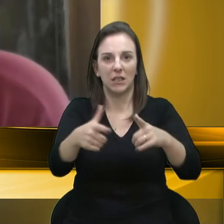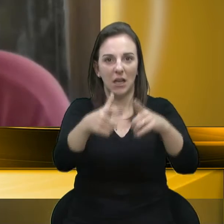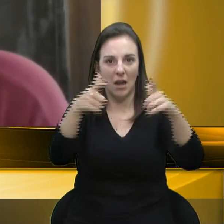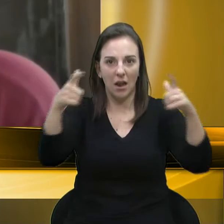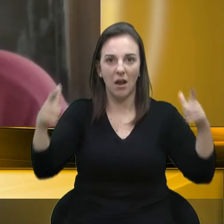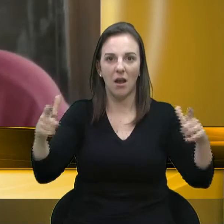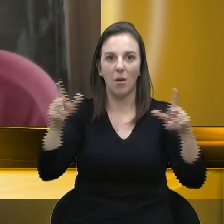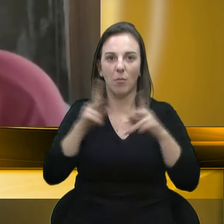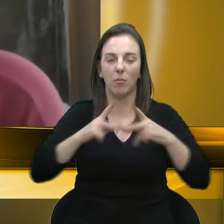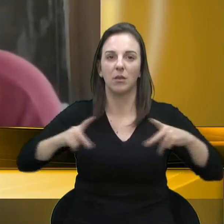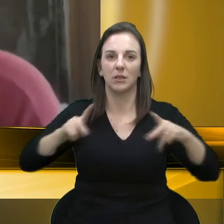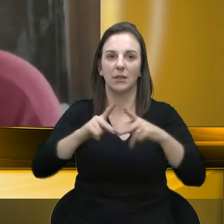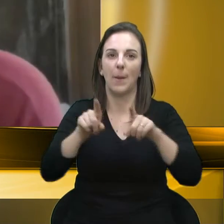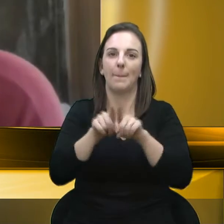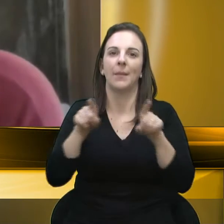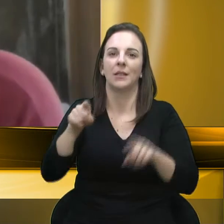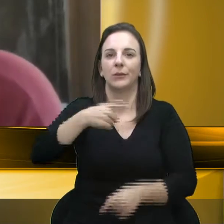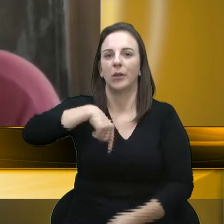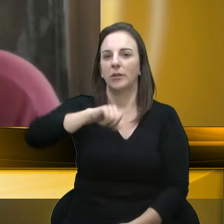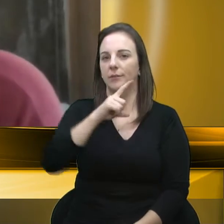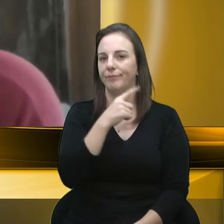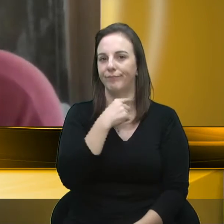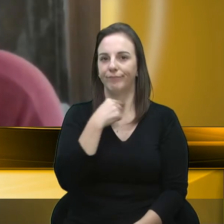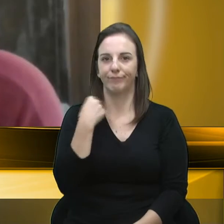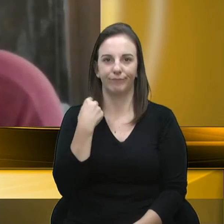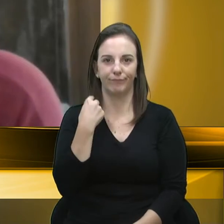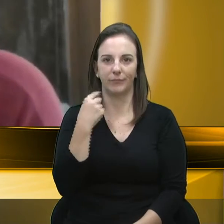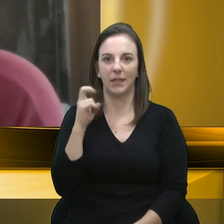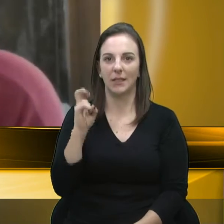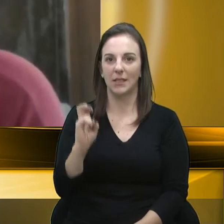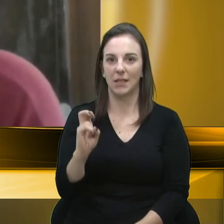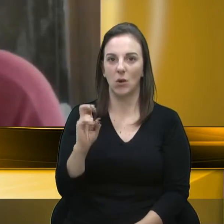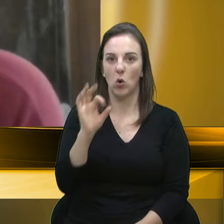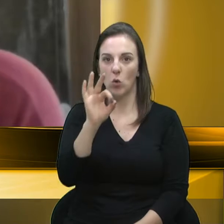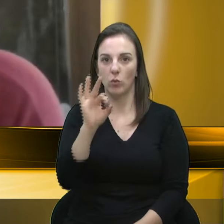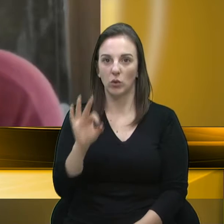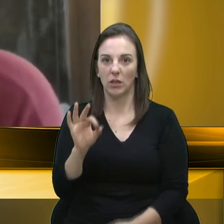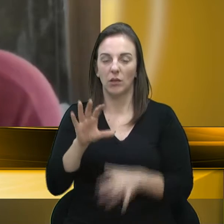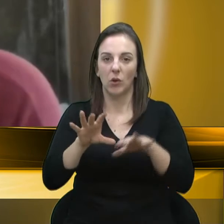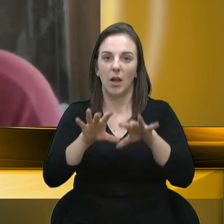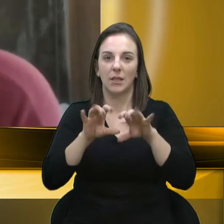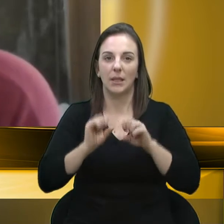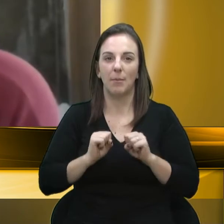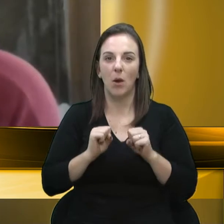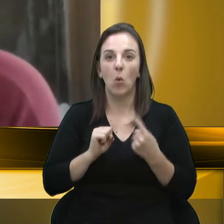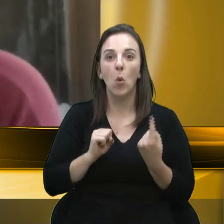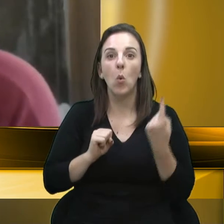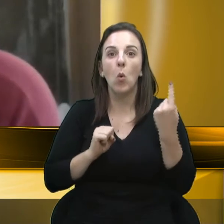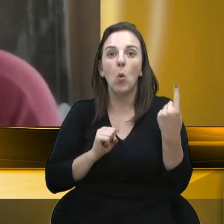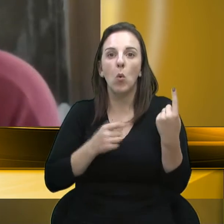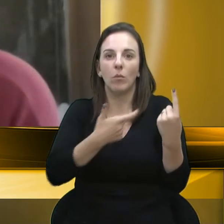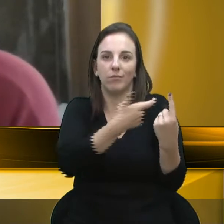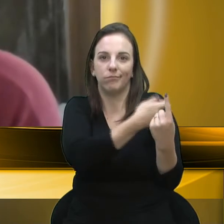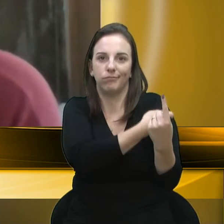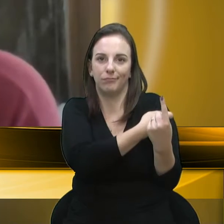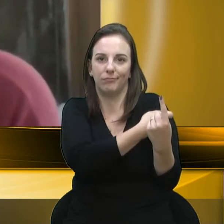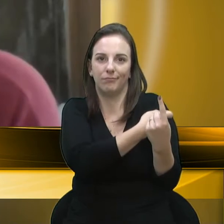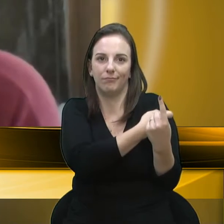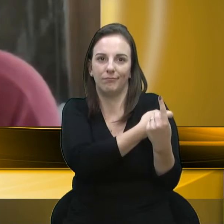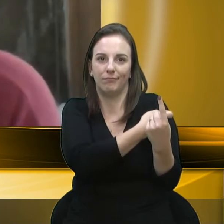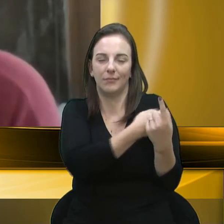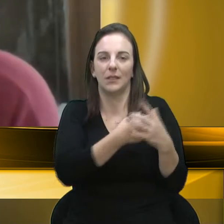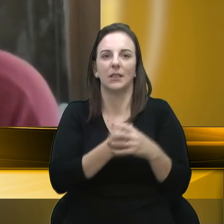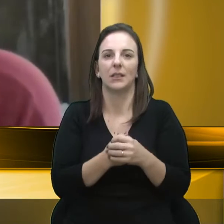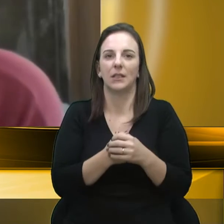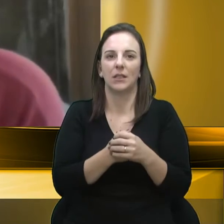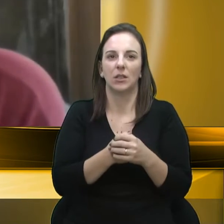estamos atrasados. Em torno de 5% da população recebeu ao menos uma dose da vacina, o que nos coloca na